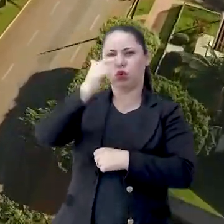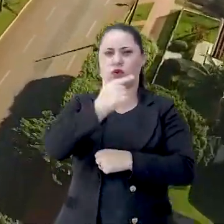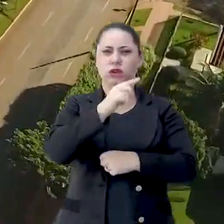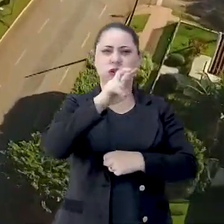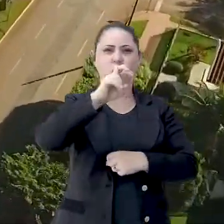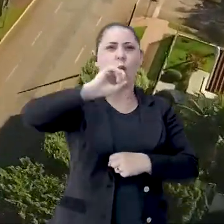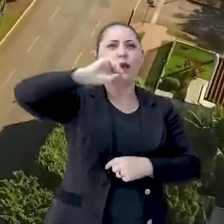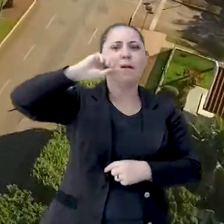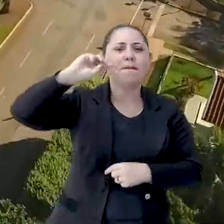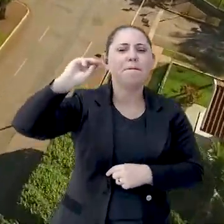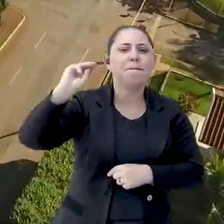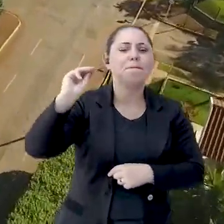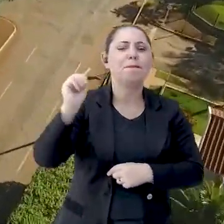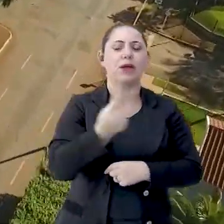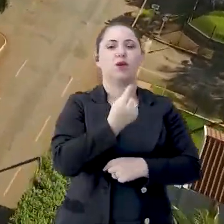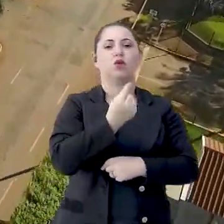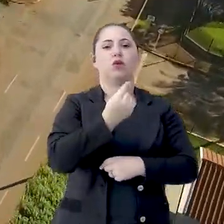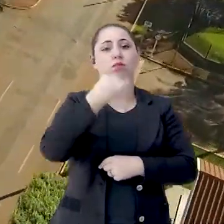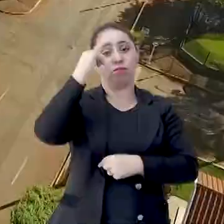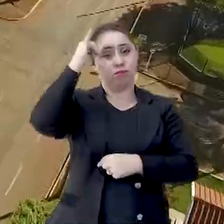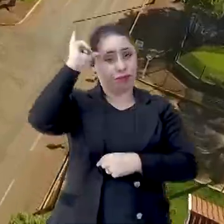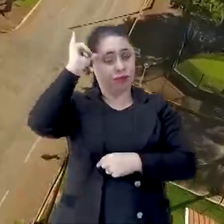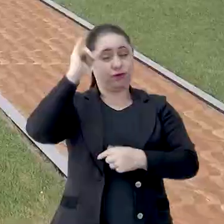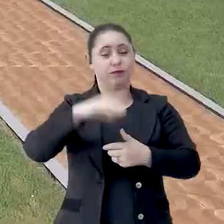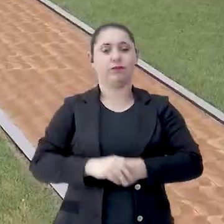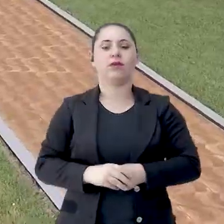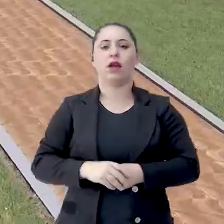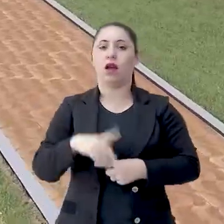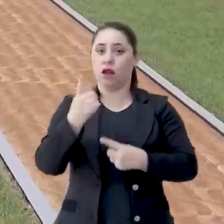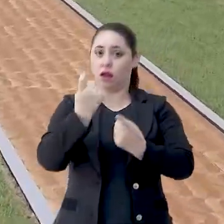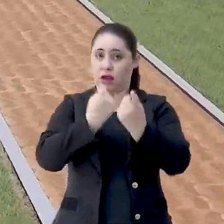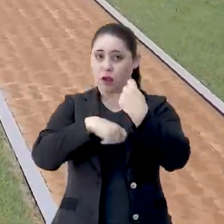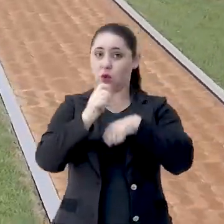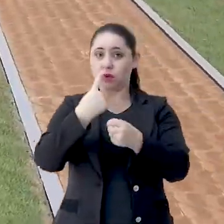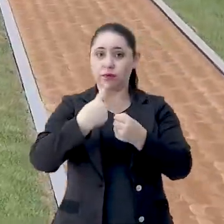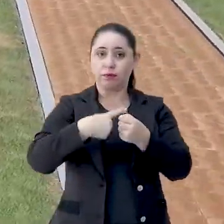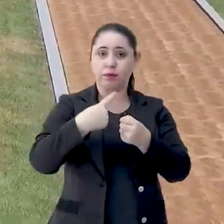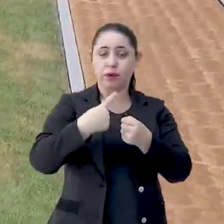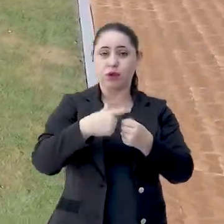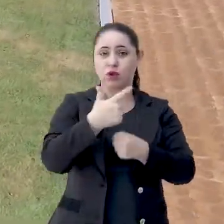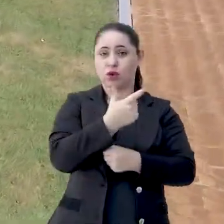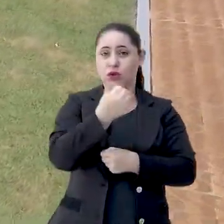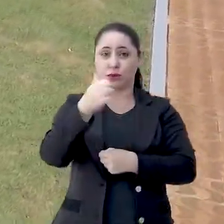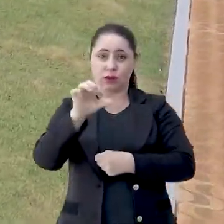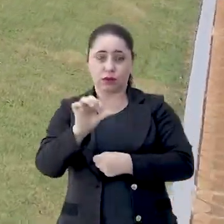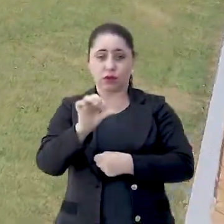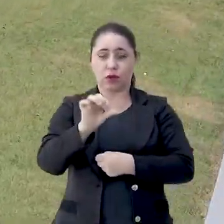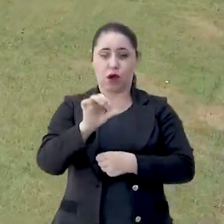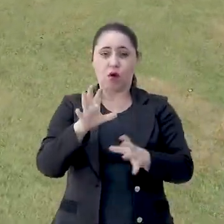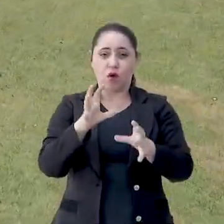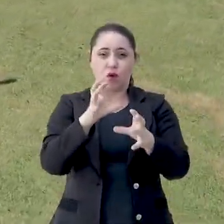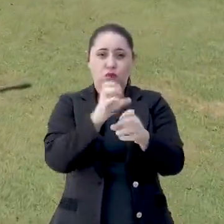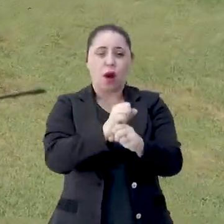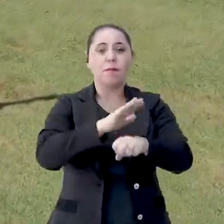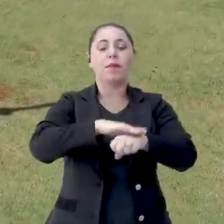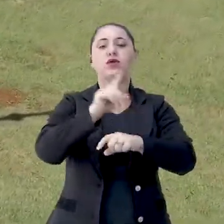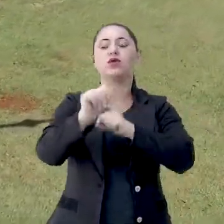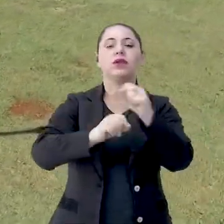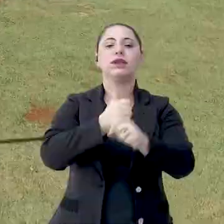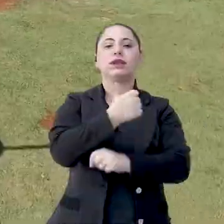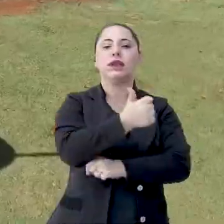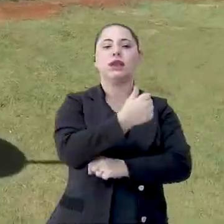soma mais de 130 milhões de reais. Chapadão do Sul ocupa a segunda posição de melhor